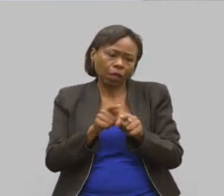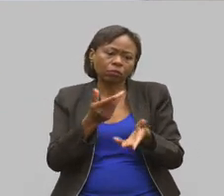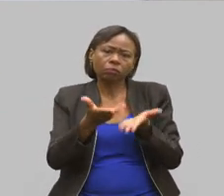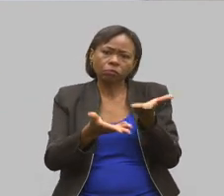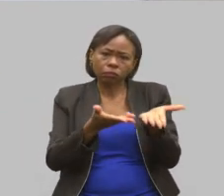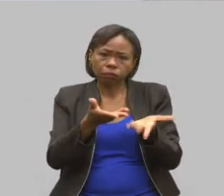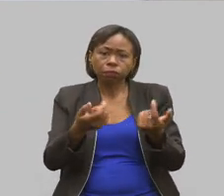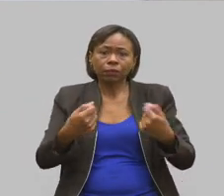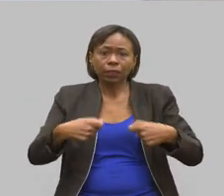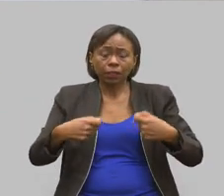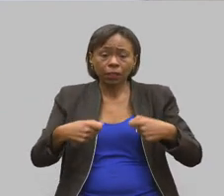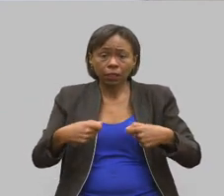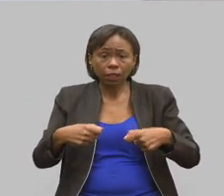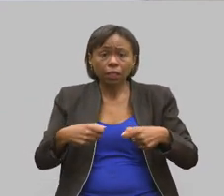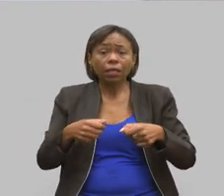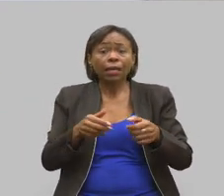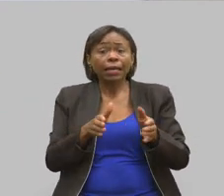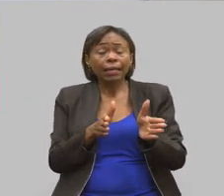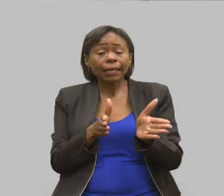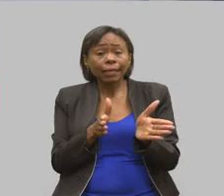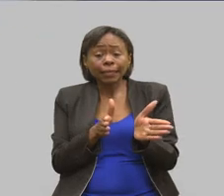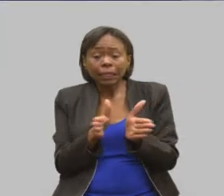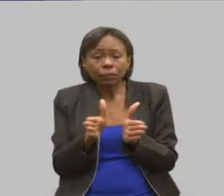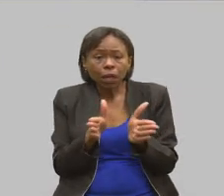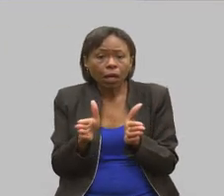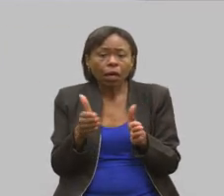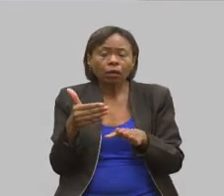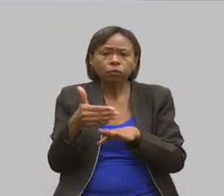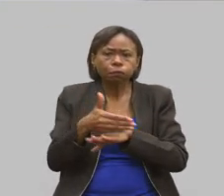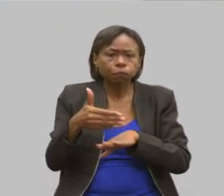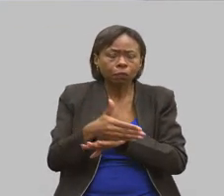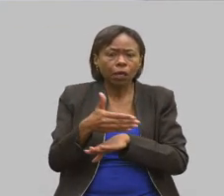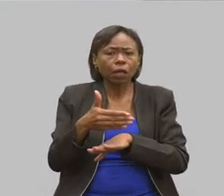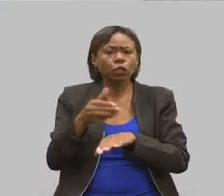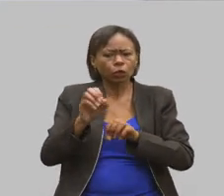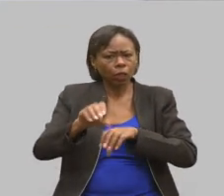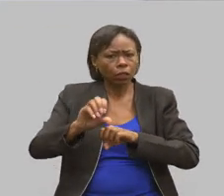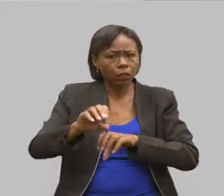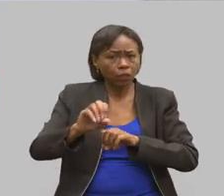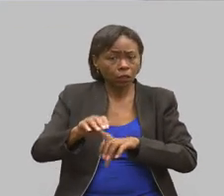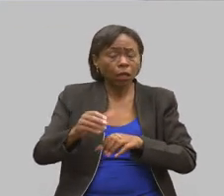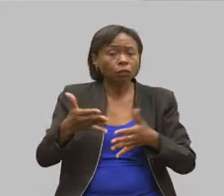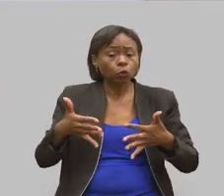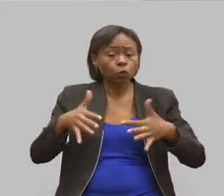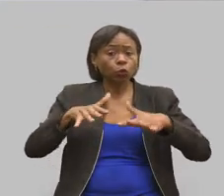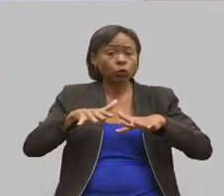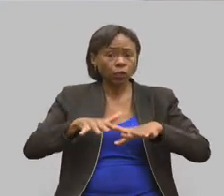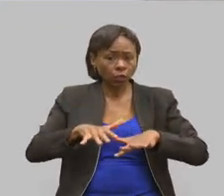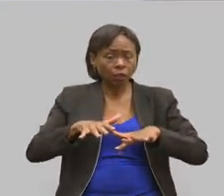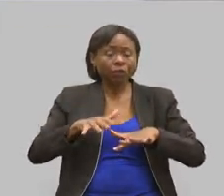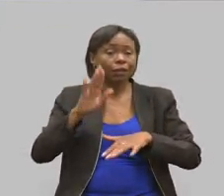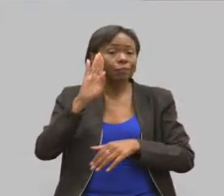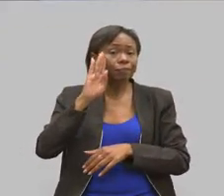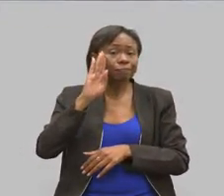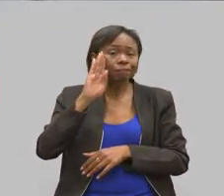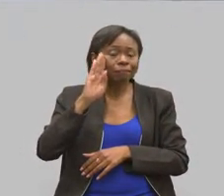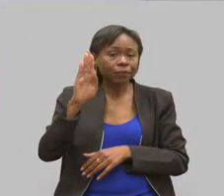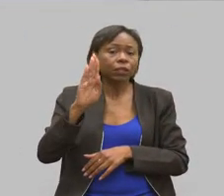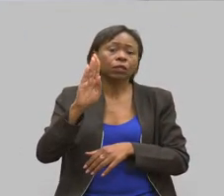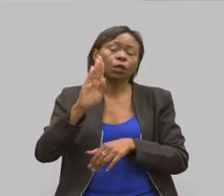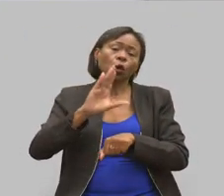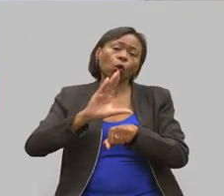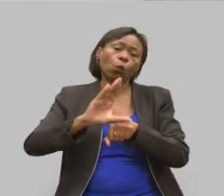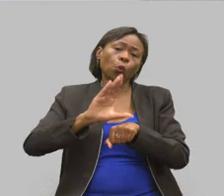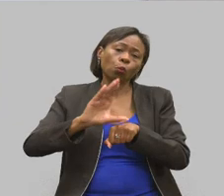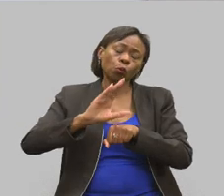eh acessibilidade nesses cursos uma educação inclusiva de qualidade principalmente paraa formação profissionalizante destas